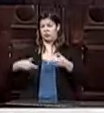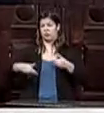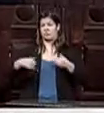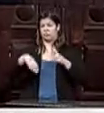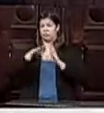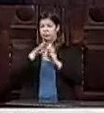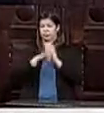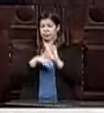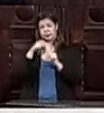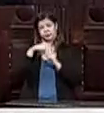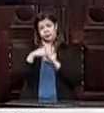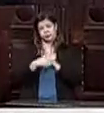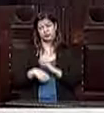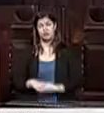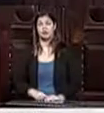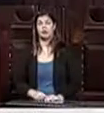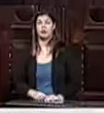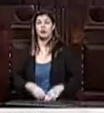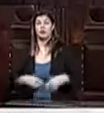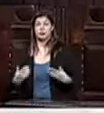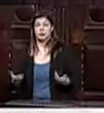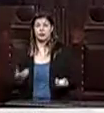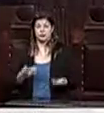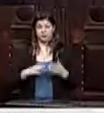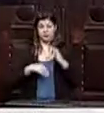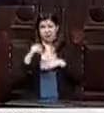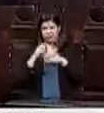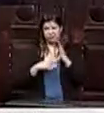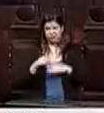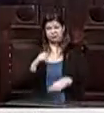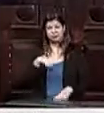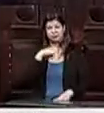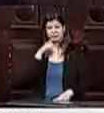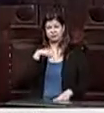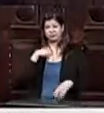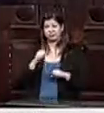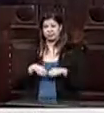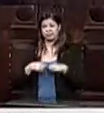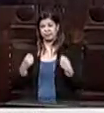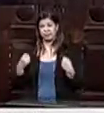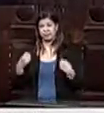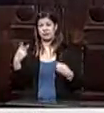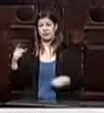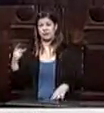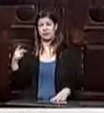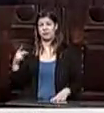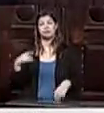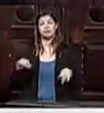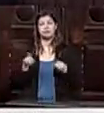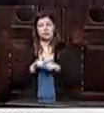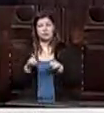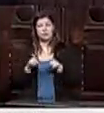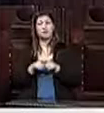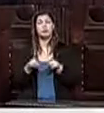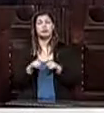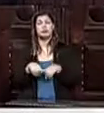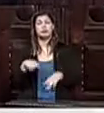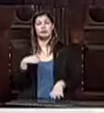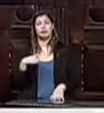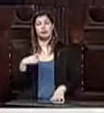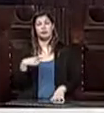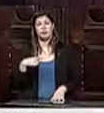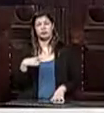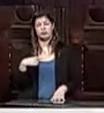poderes. Então, essa incapacidade política também leva